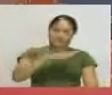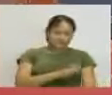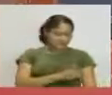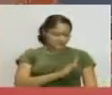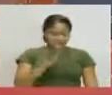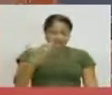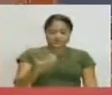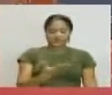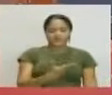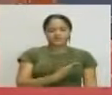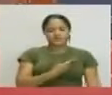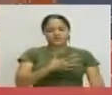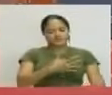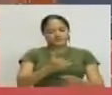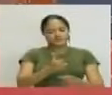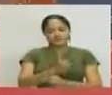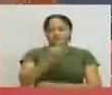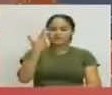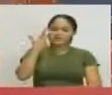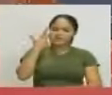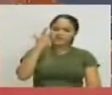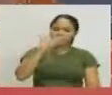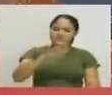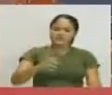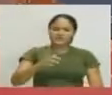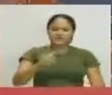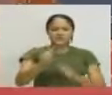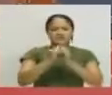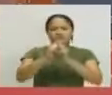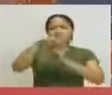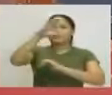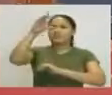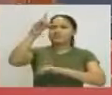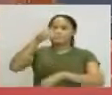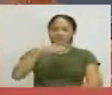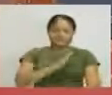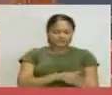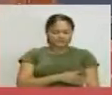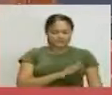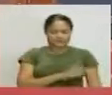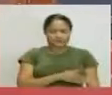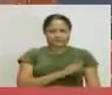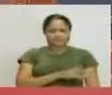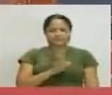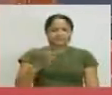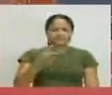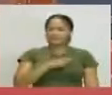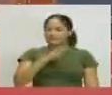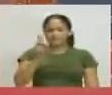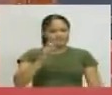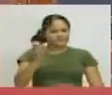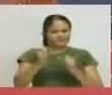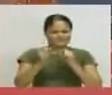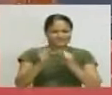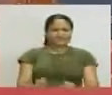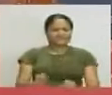se as nossas lideranças, se o poder não estiver com Deus no coração, nós não poderemos esperar muita coisa.